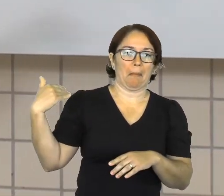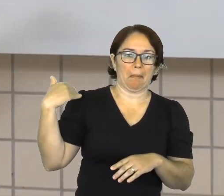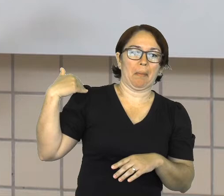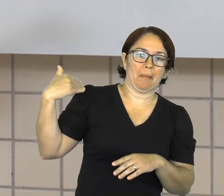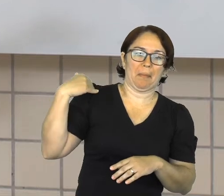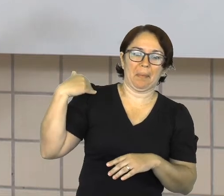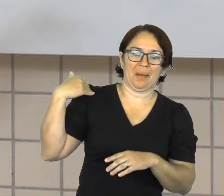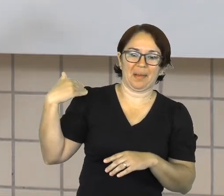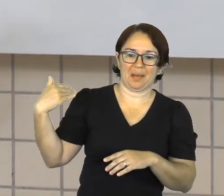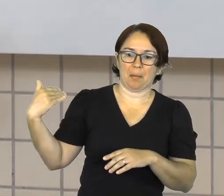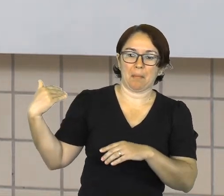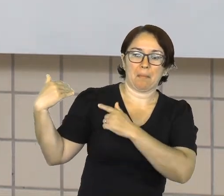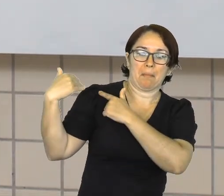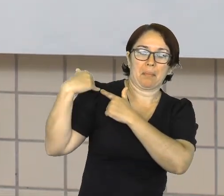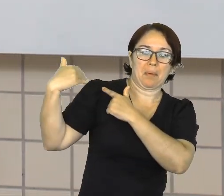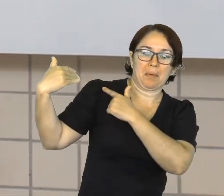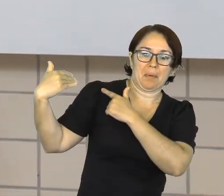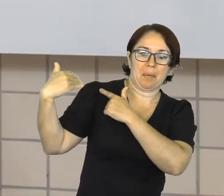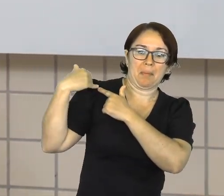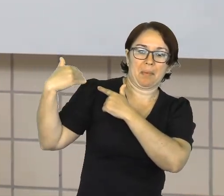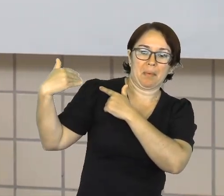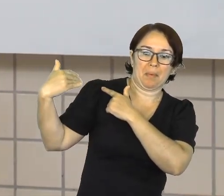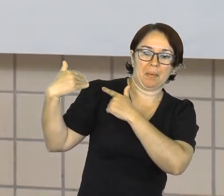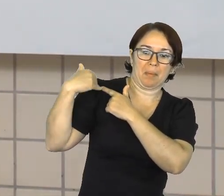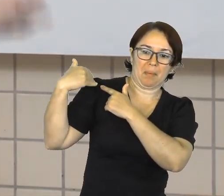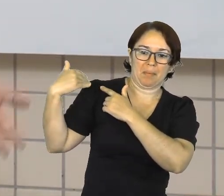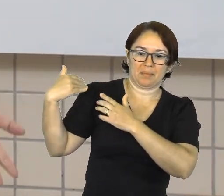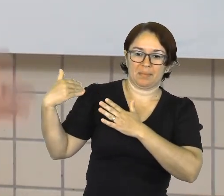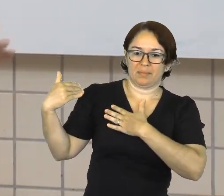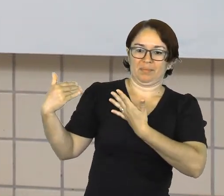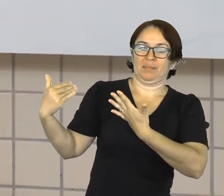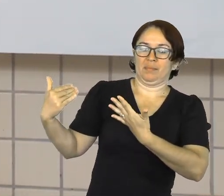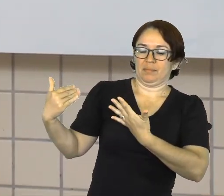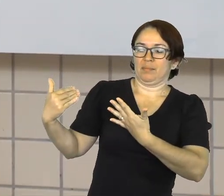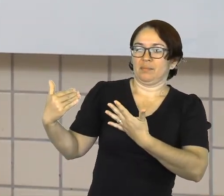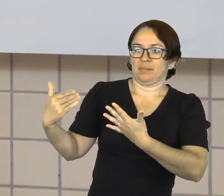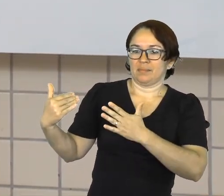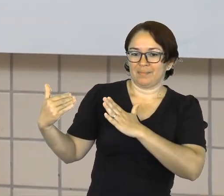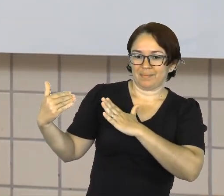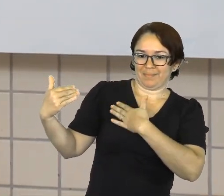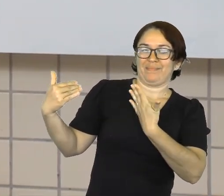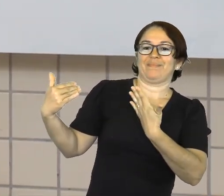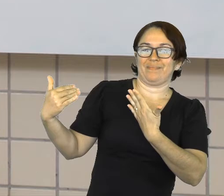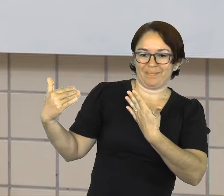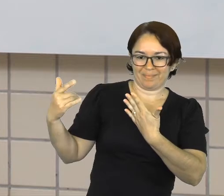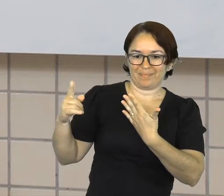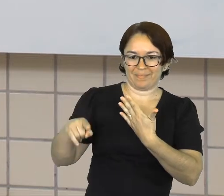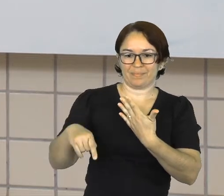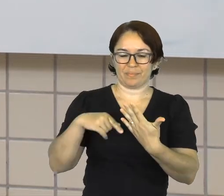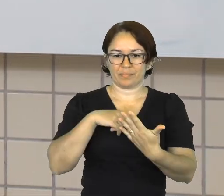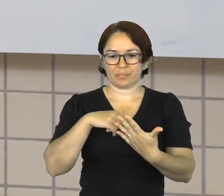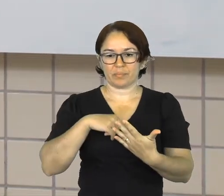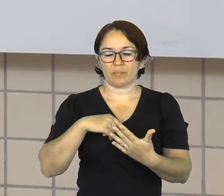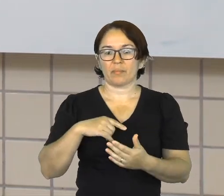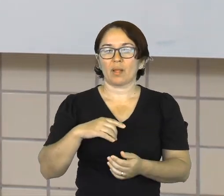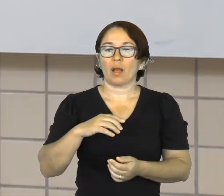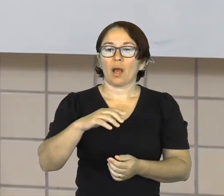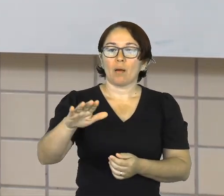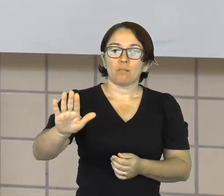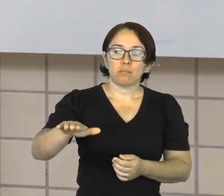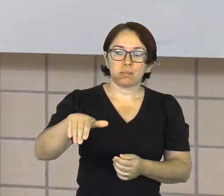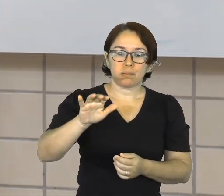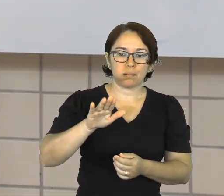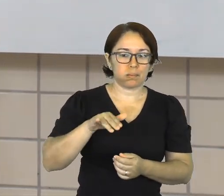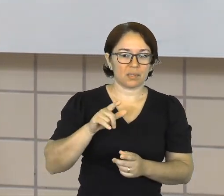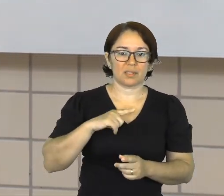te perturba, ele cria o quê? Que você faz o quê? Uma ação, né? Você vai ter uma reação àquela perturbação. As ondas também não é diferente